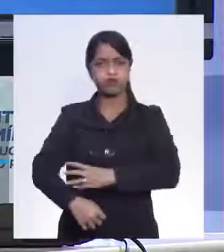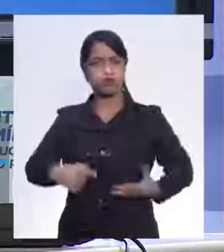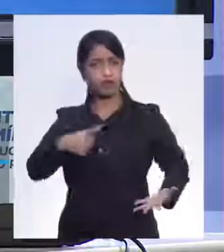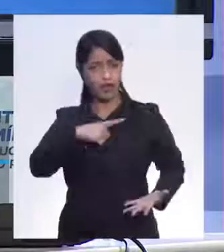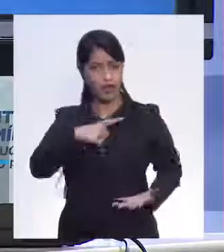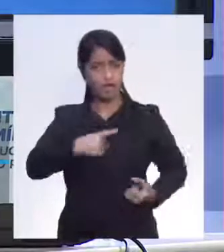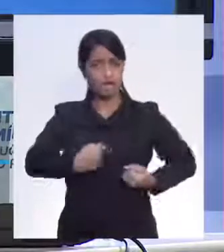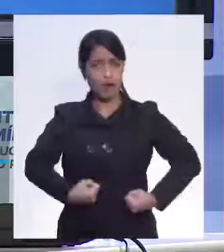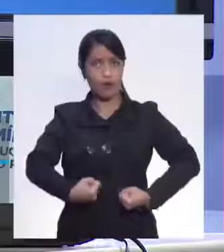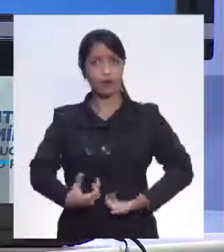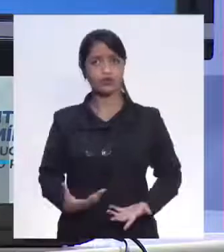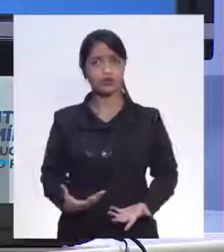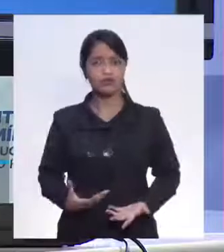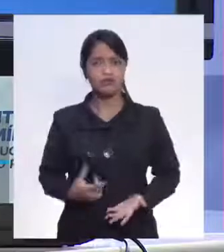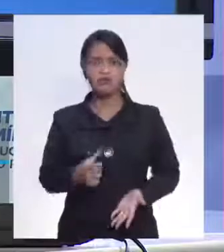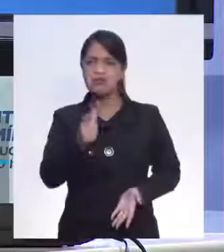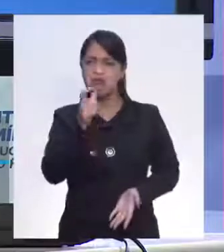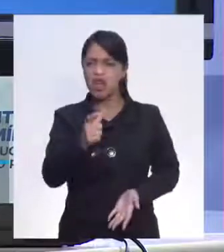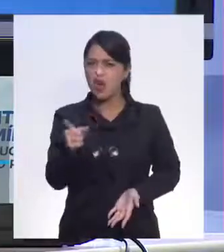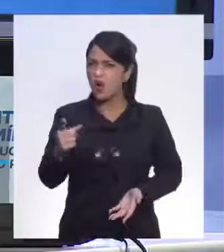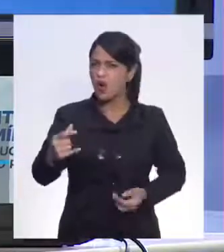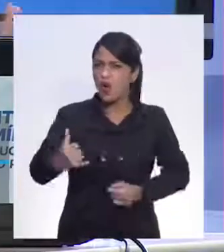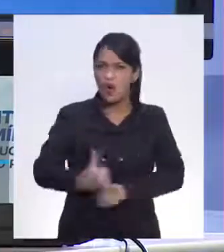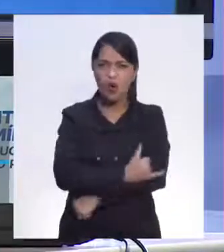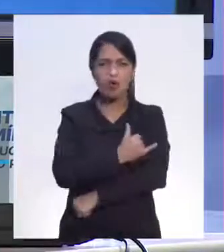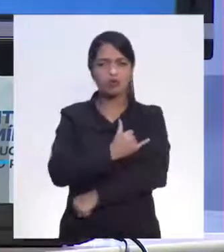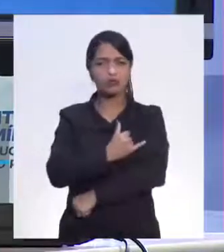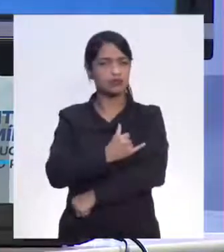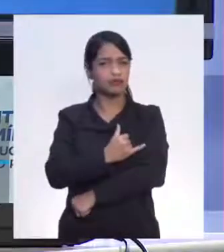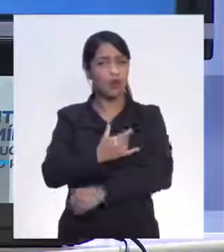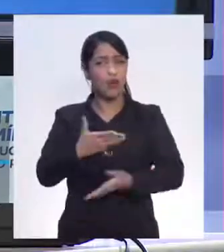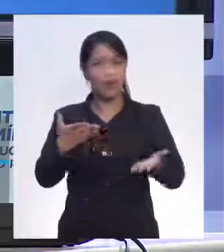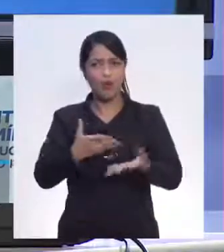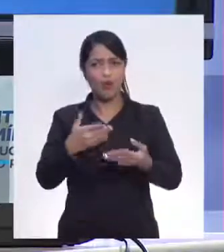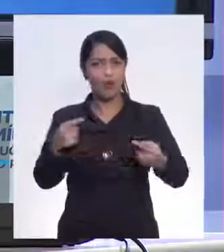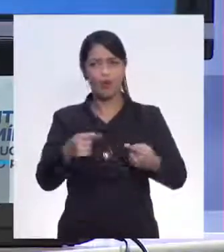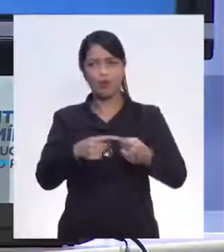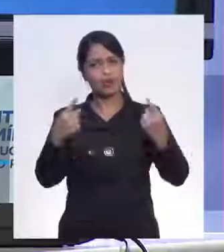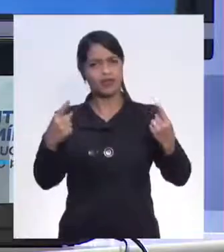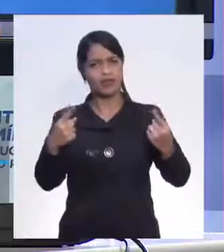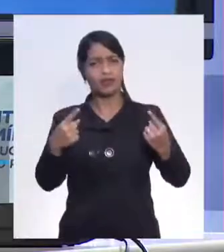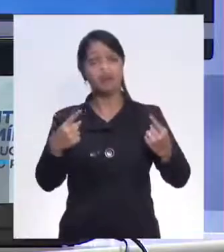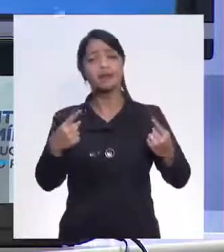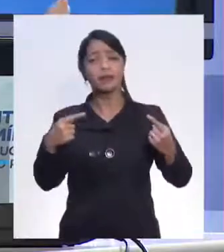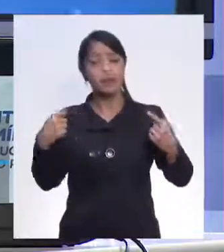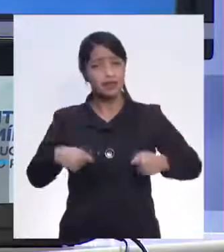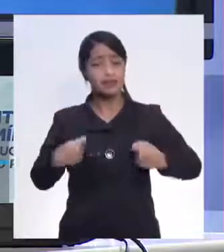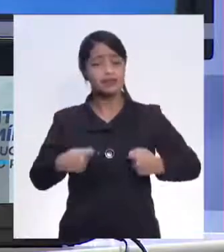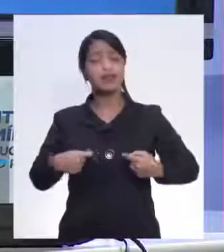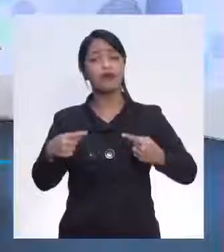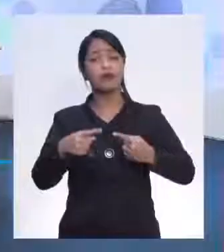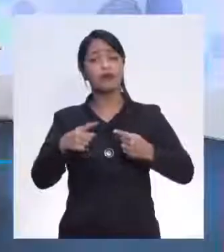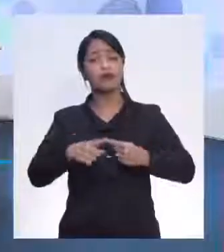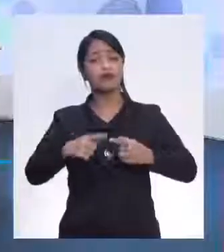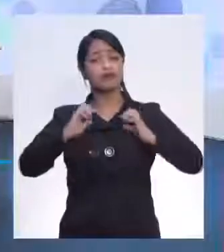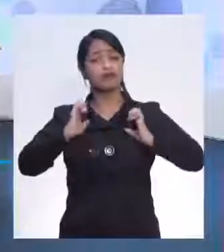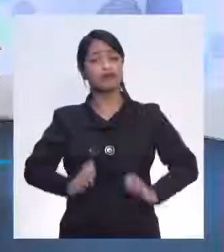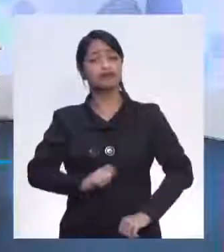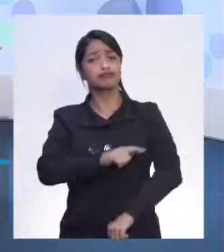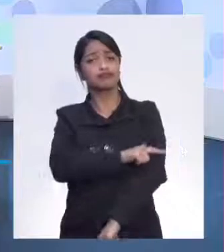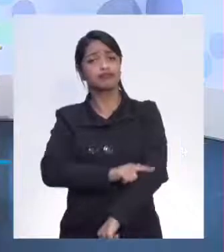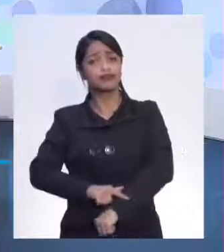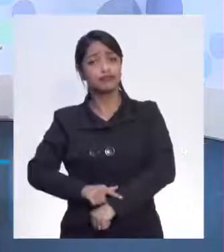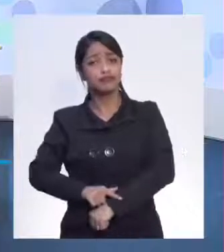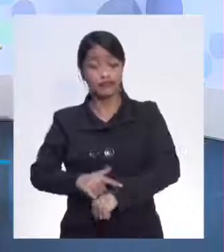demais? Isso hoje em dia não é legal, não é? A gente vive faltando sempre na elegância, que a gente sempre fala isso. Sim. Tem a finesse para falar as coisas, porque